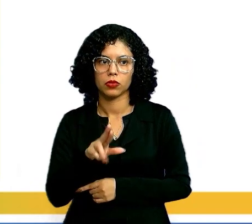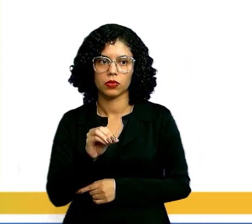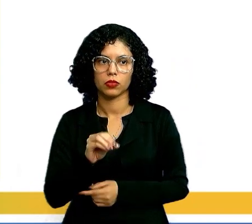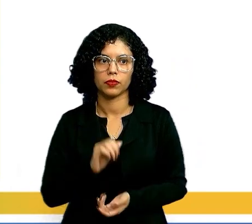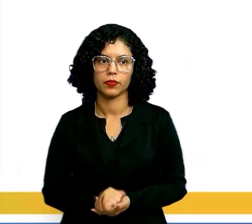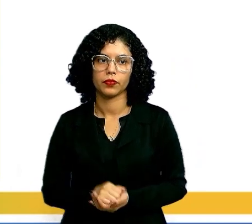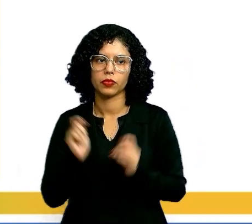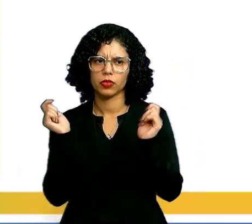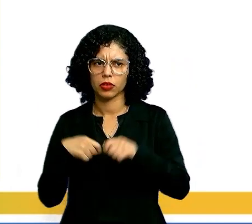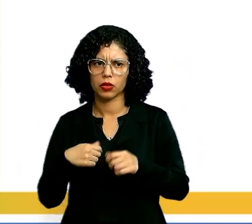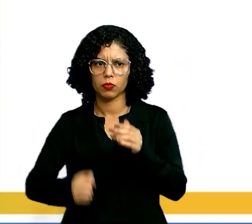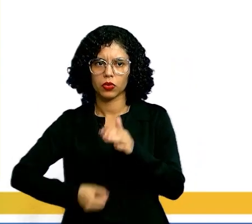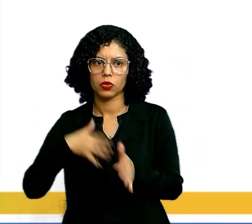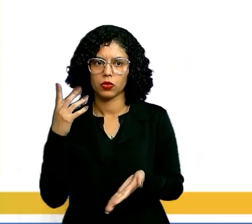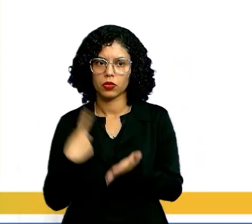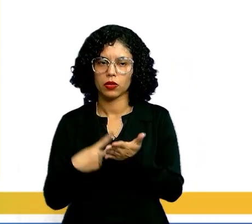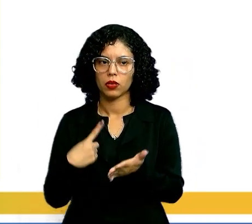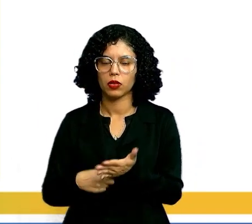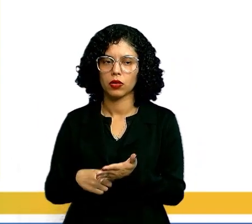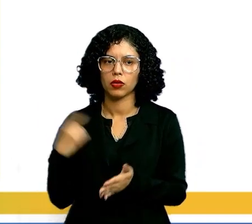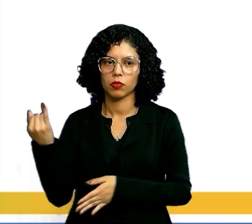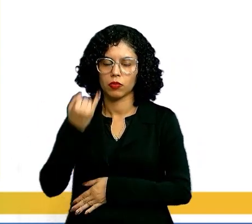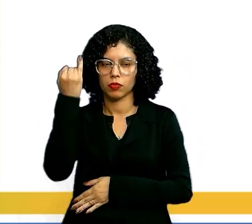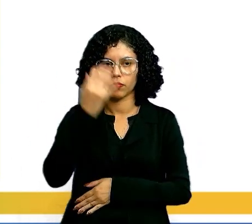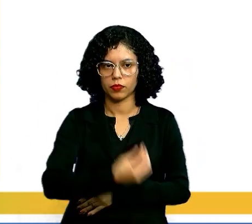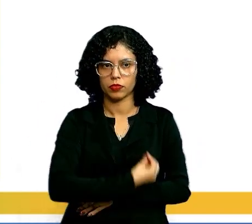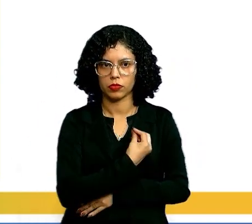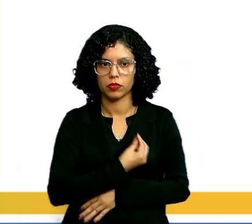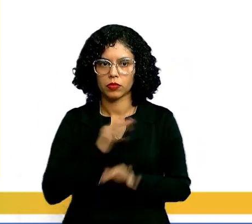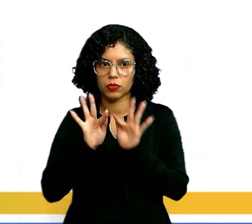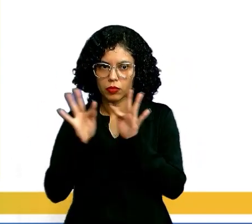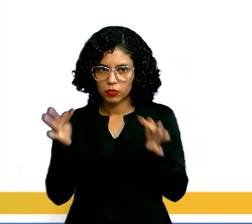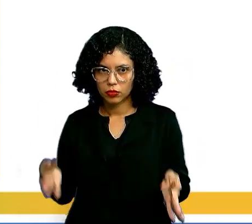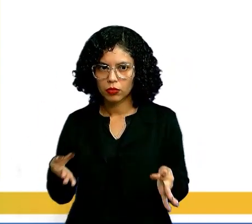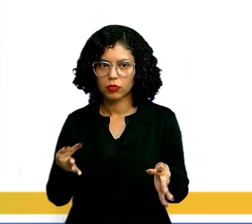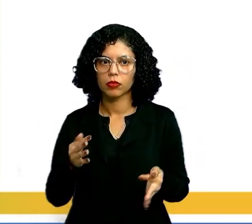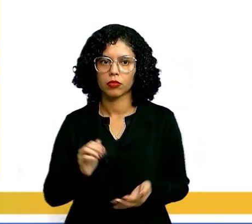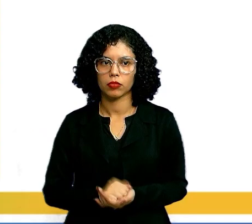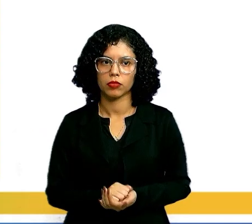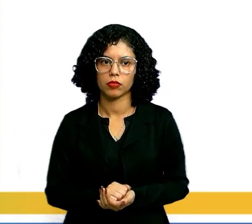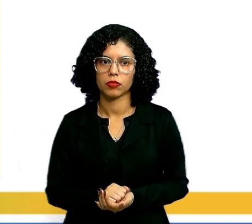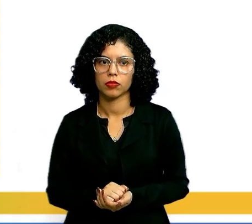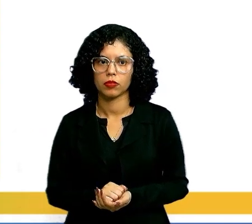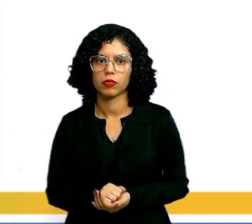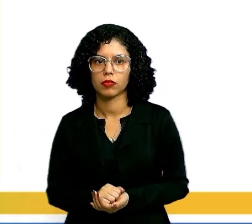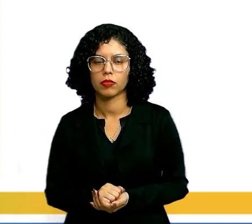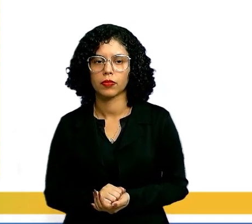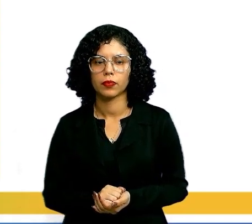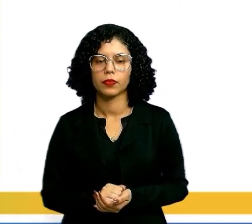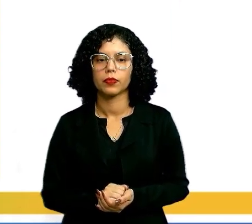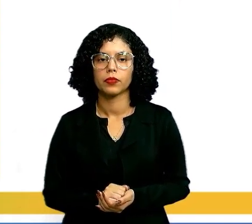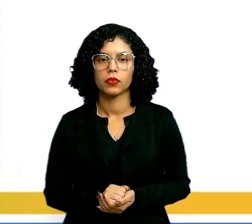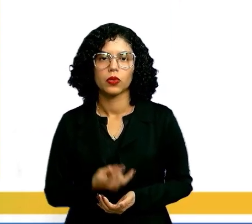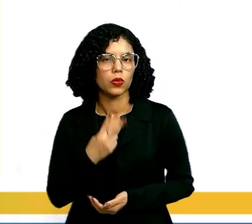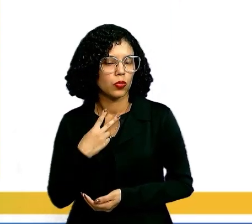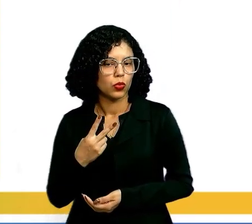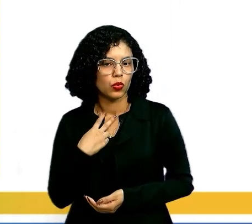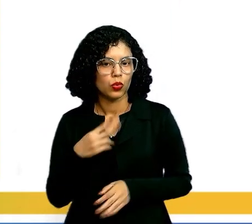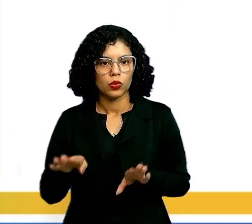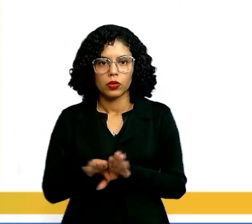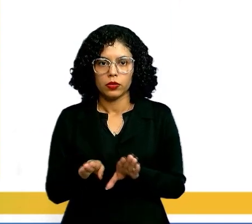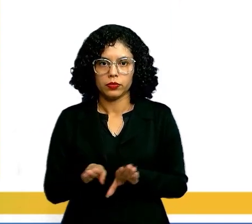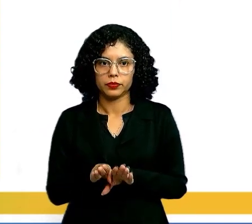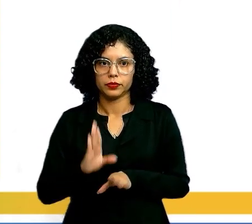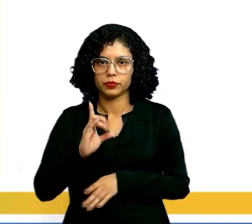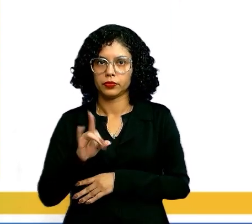Quino pois muitos consideravam Esses animais um animal de muita simplicidade ninguém pode enganar um